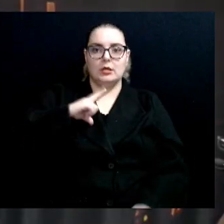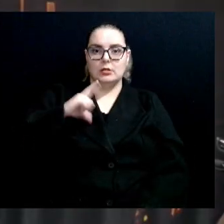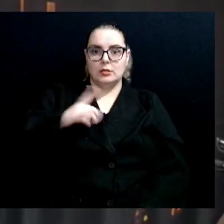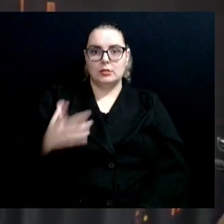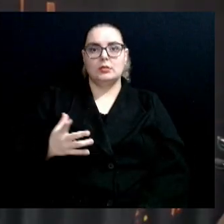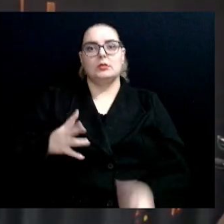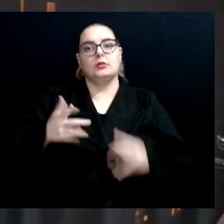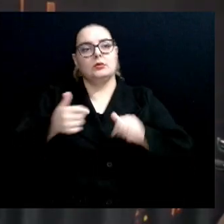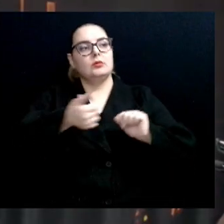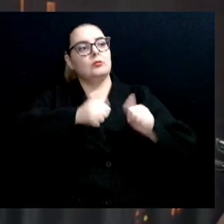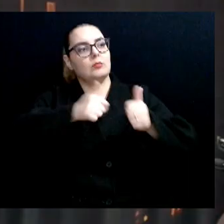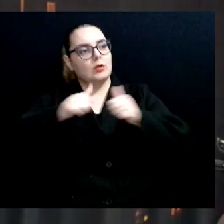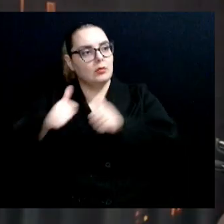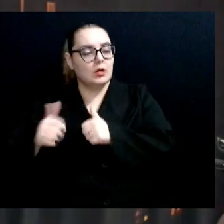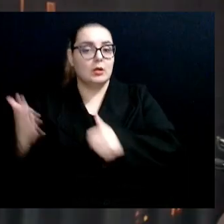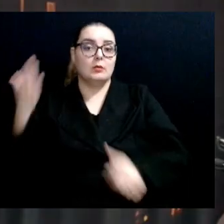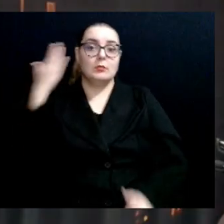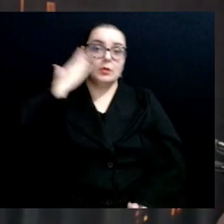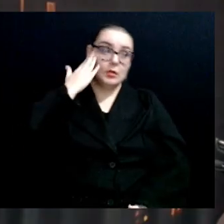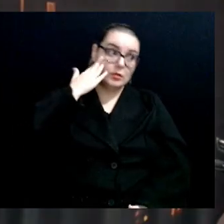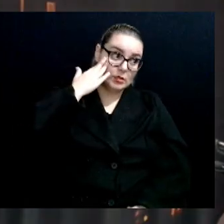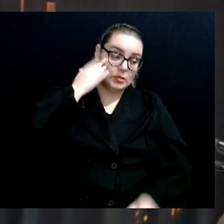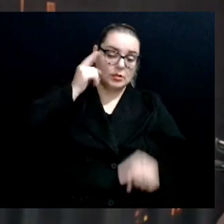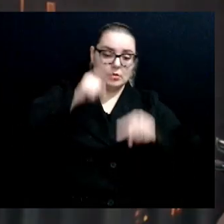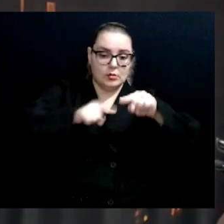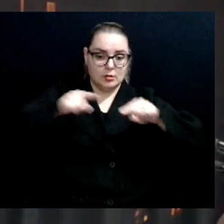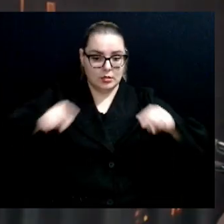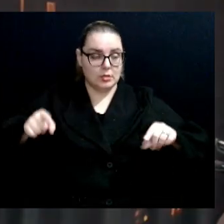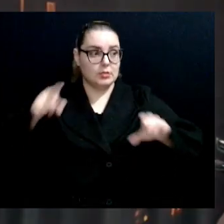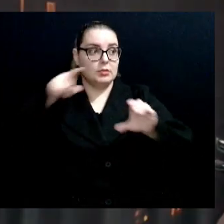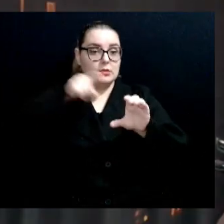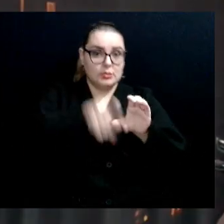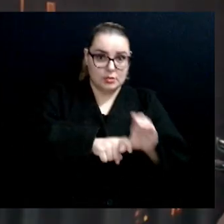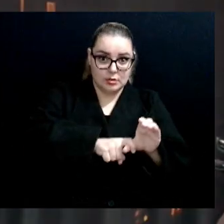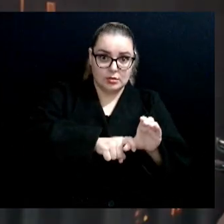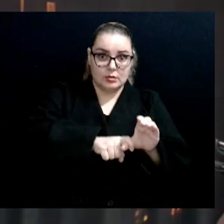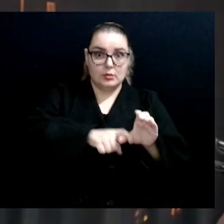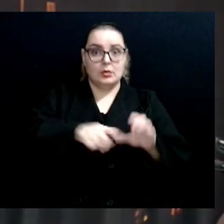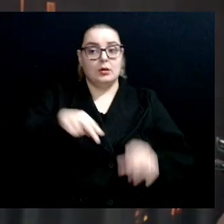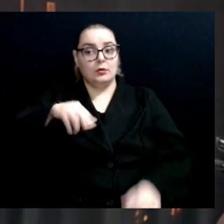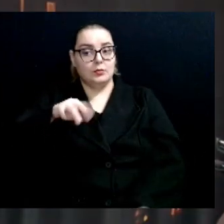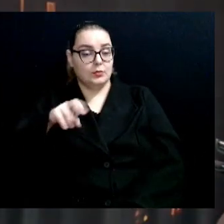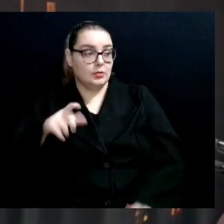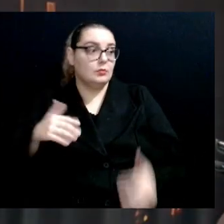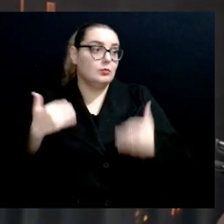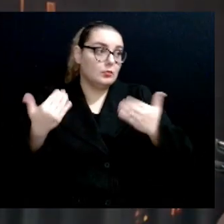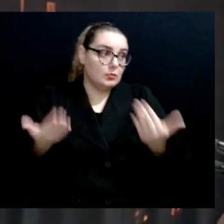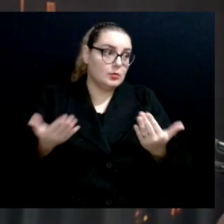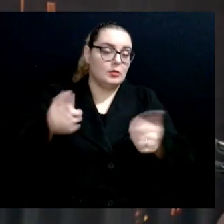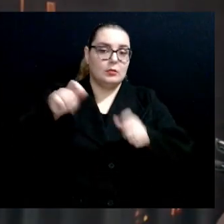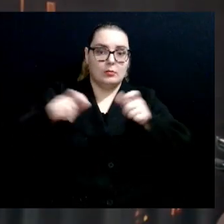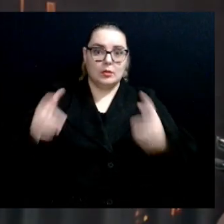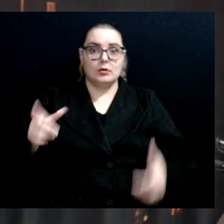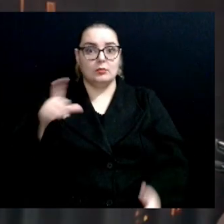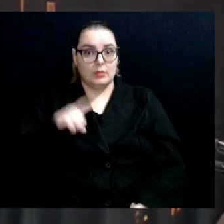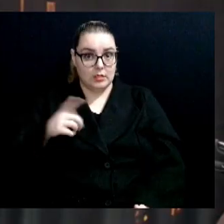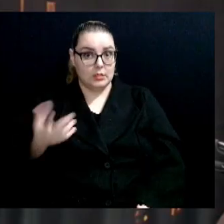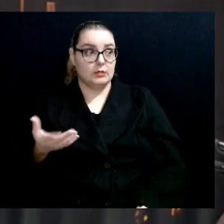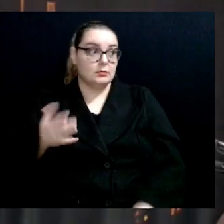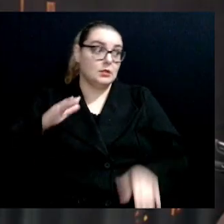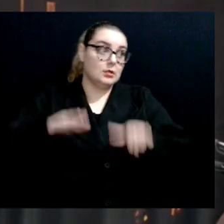avaliação para entender esse grau de dependência, né? Qual o nível de dependência que a pessoa tem, muitas vezes até